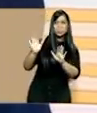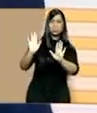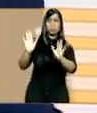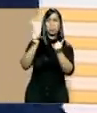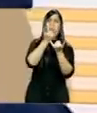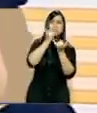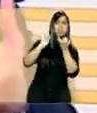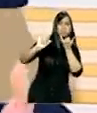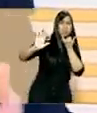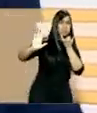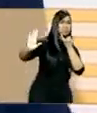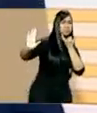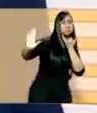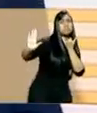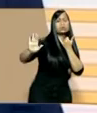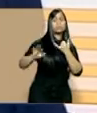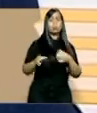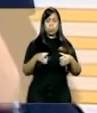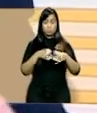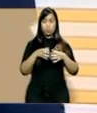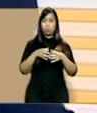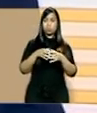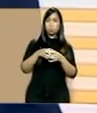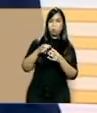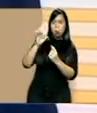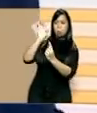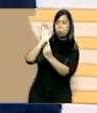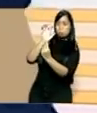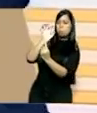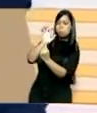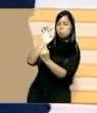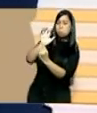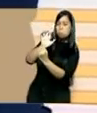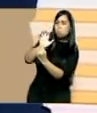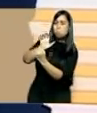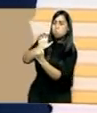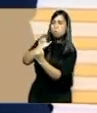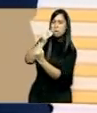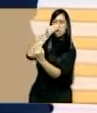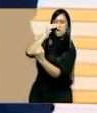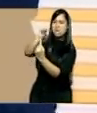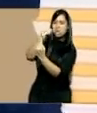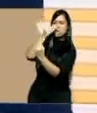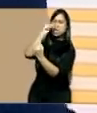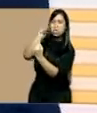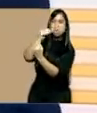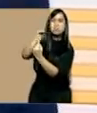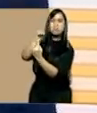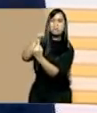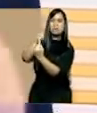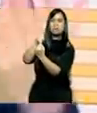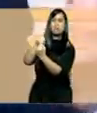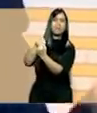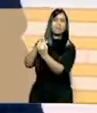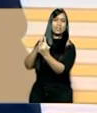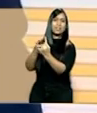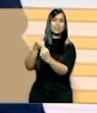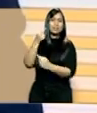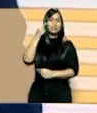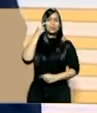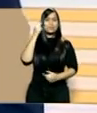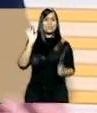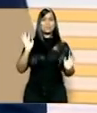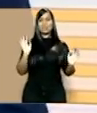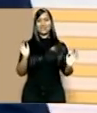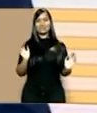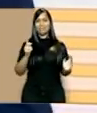grupo decide criticar alguém, humilhar alguém, desmerecer alguém, ele não tem noção. Eu acredito, como foi